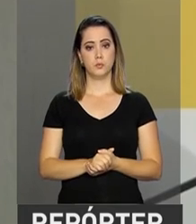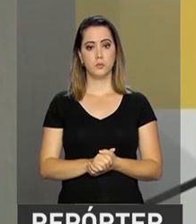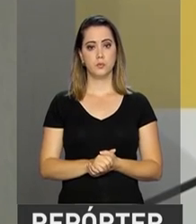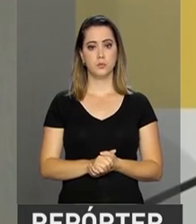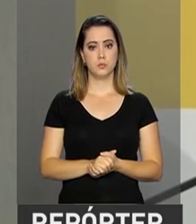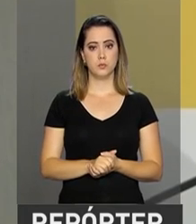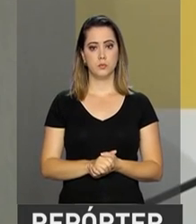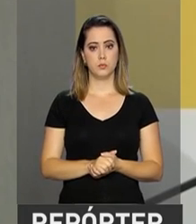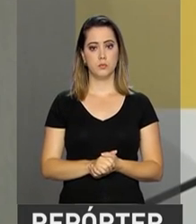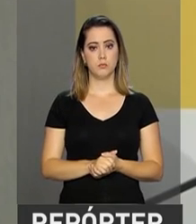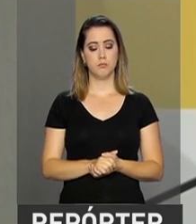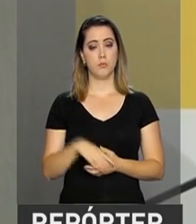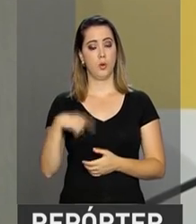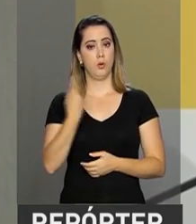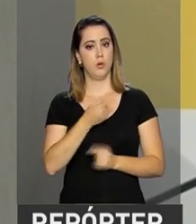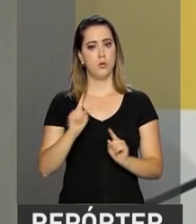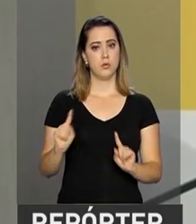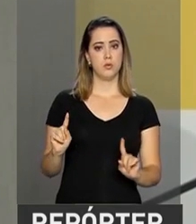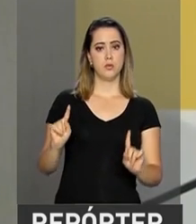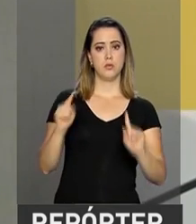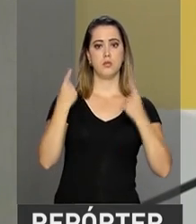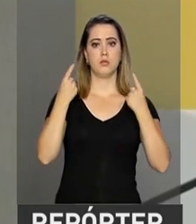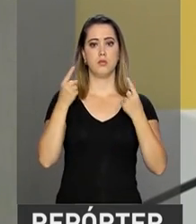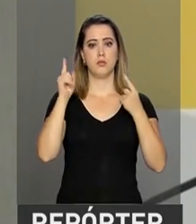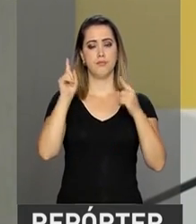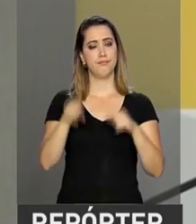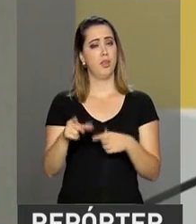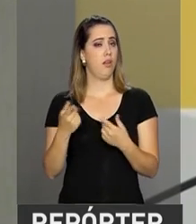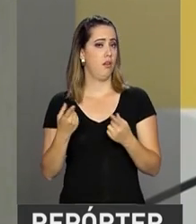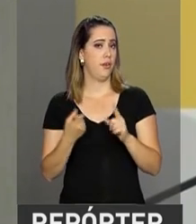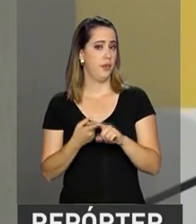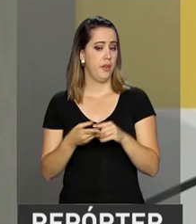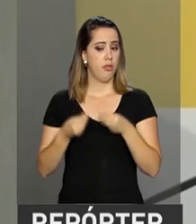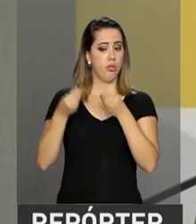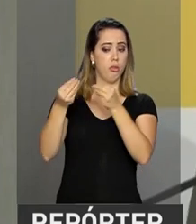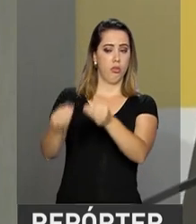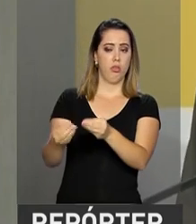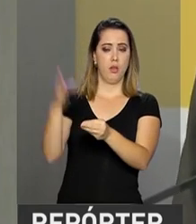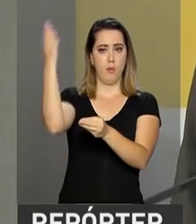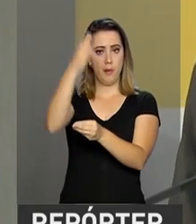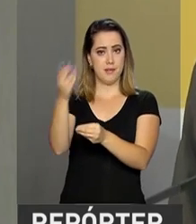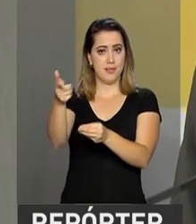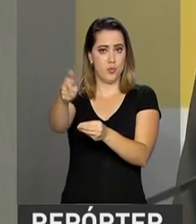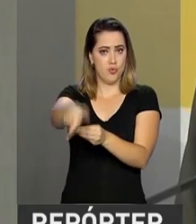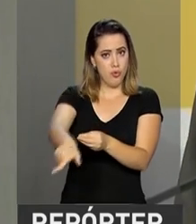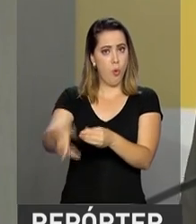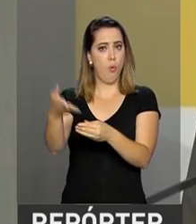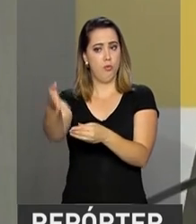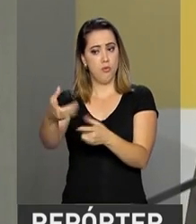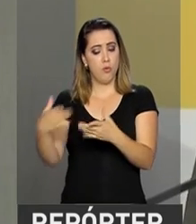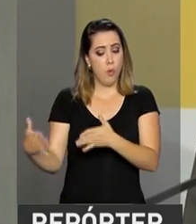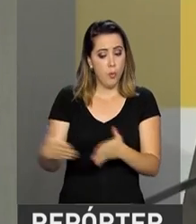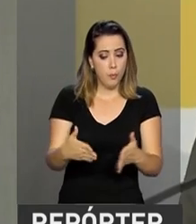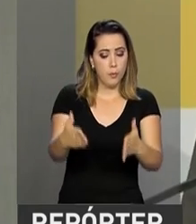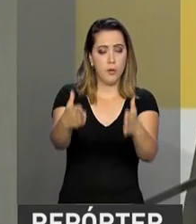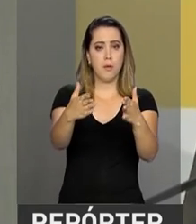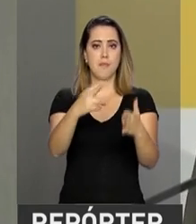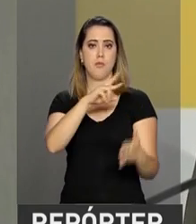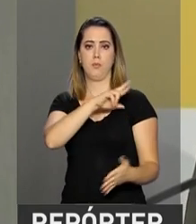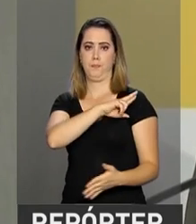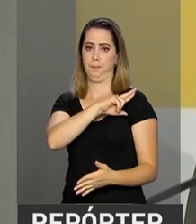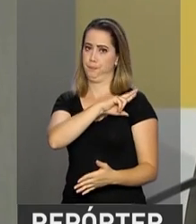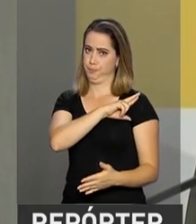desafio maior tem sido de governar o brasil o rumo da